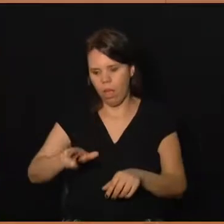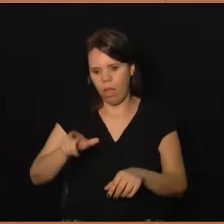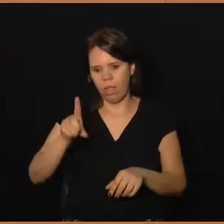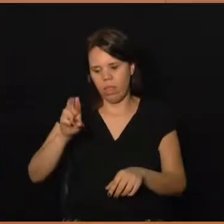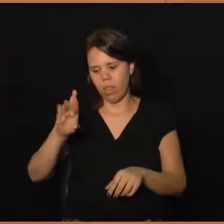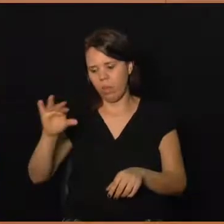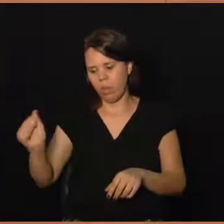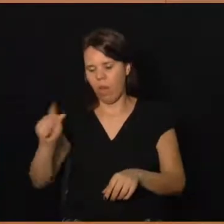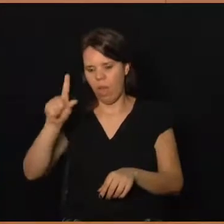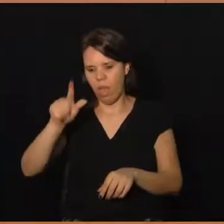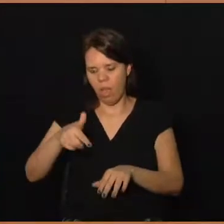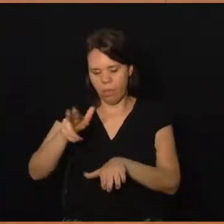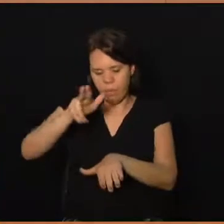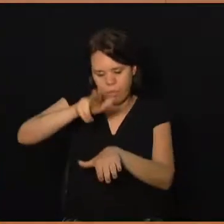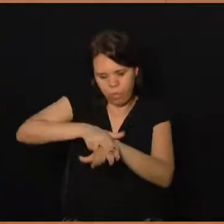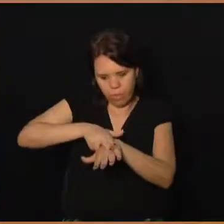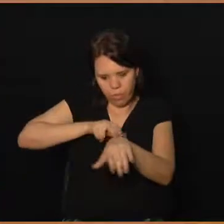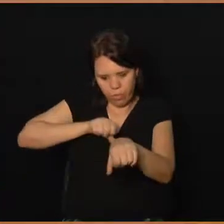da Sociedade Internacional de